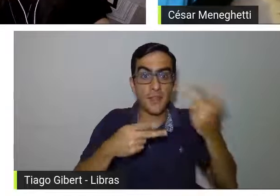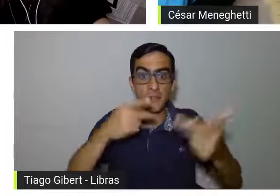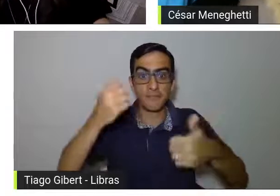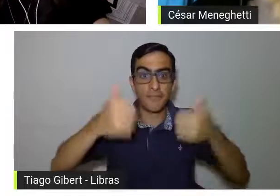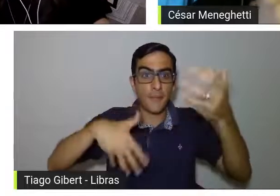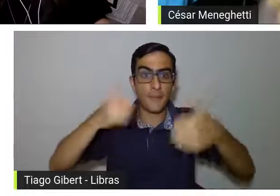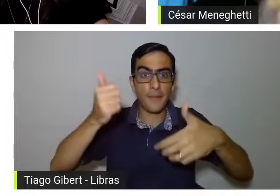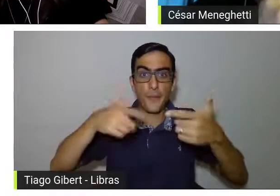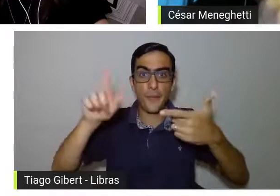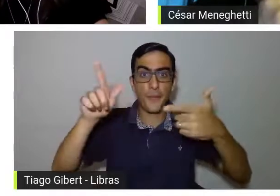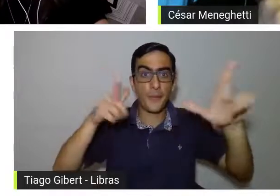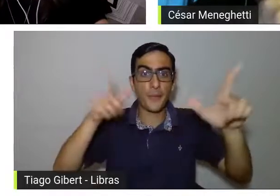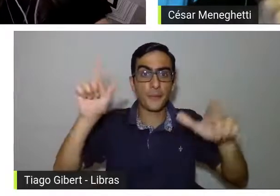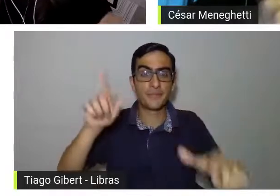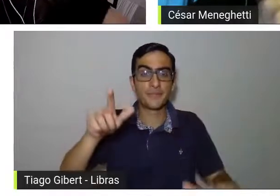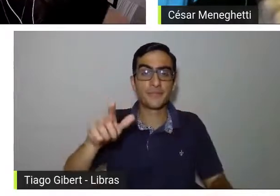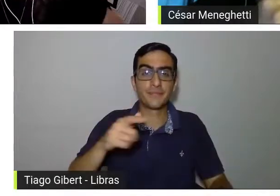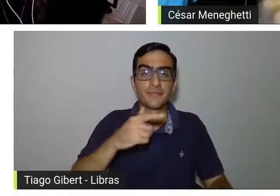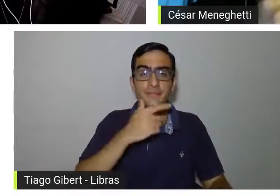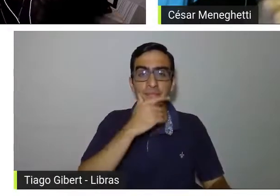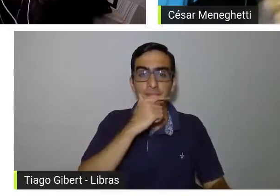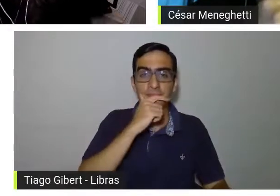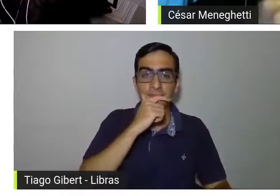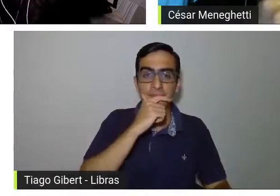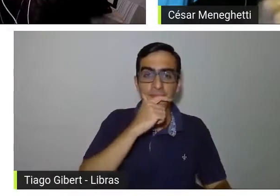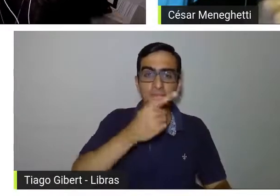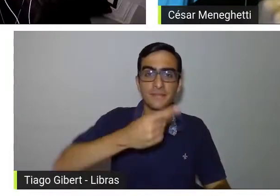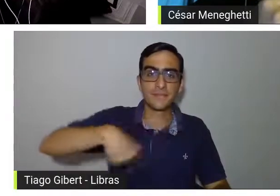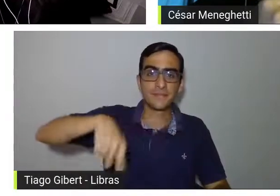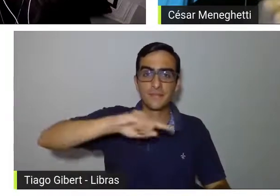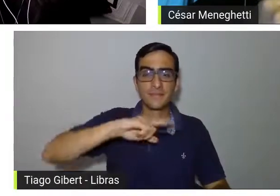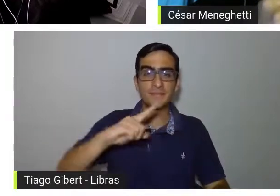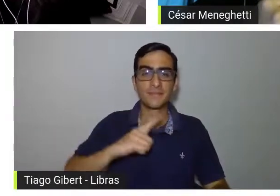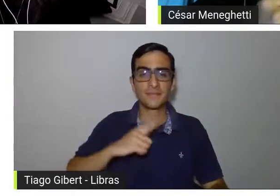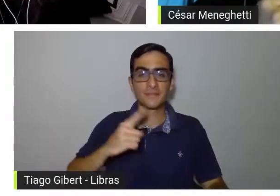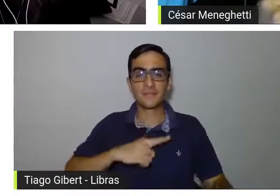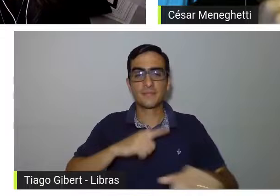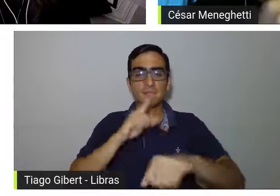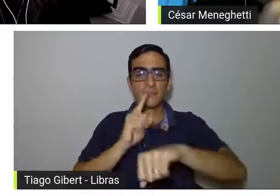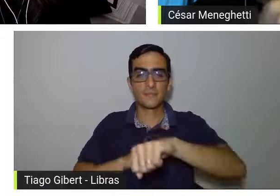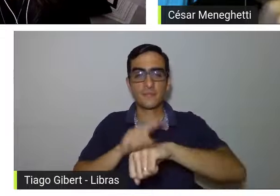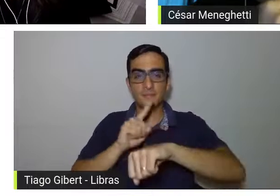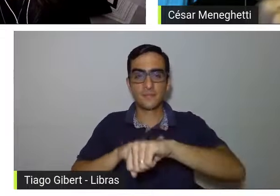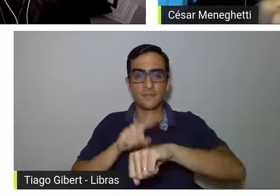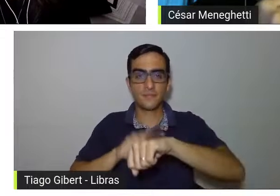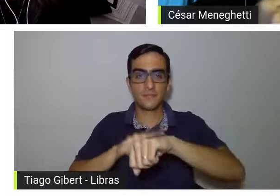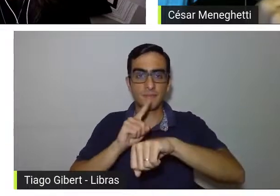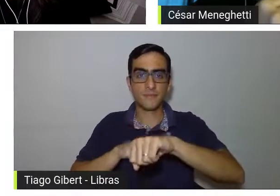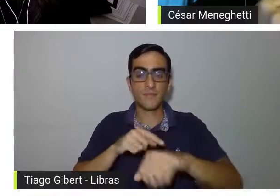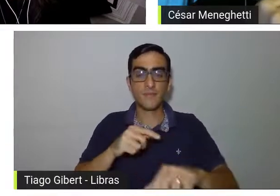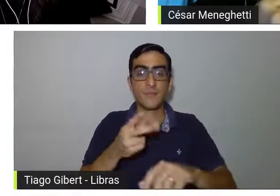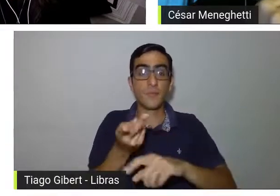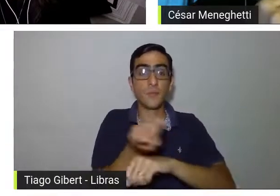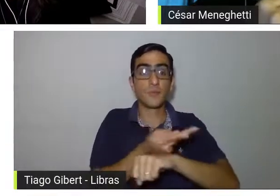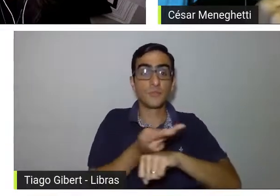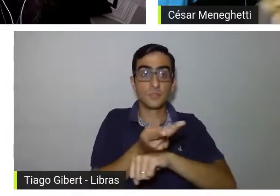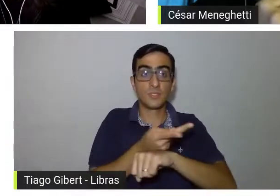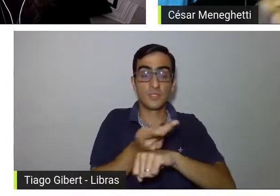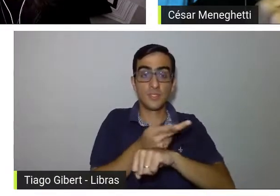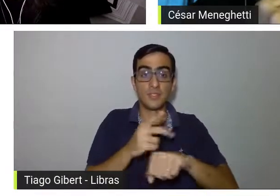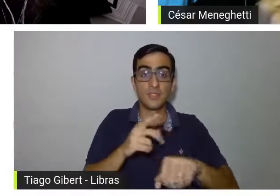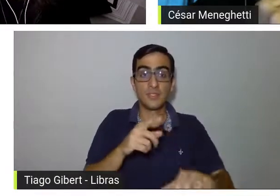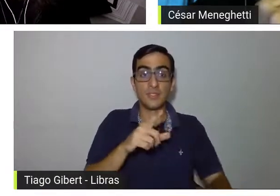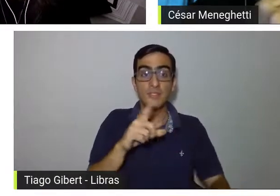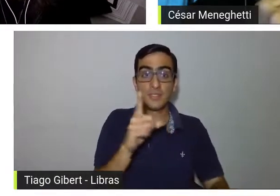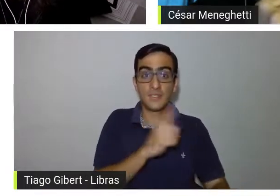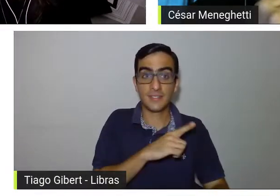mas como você falou, a gente tem esse tempo e a gente pode buscar mais sobre esse trabalho no seu site, que seu site